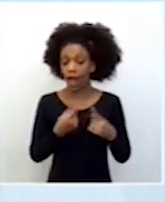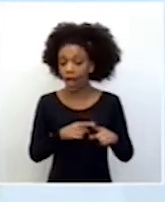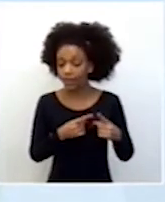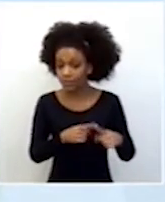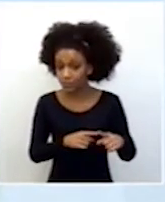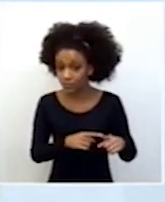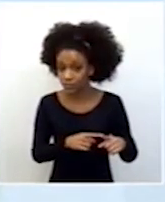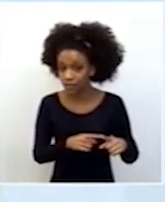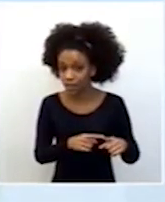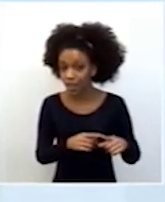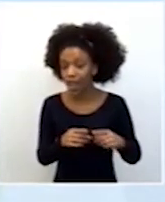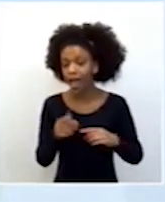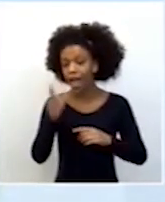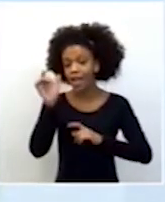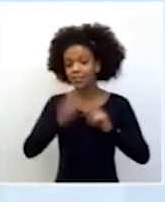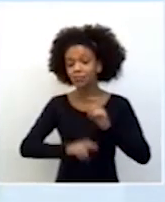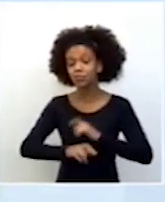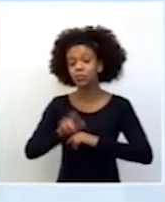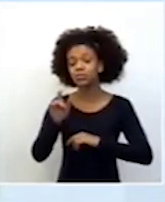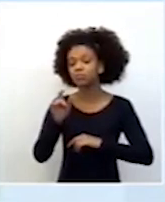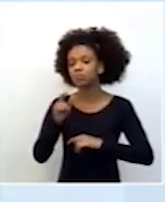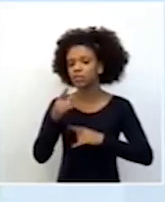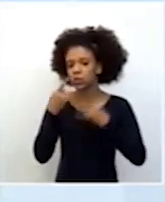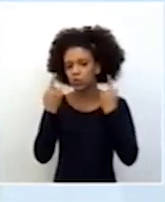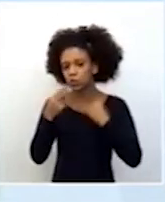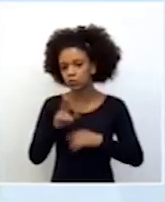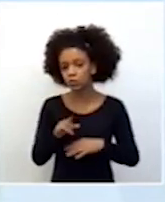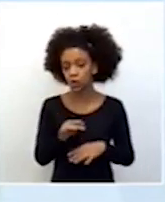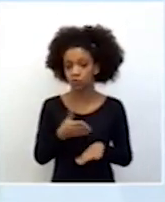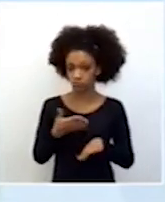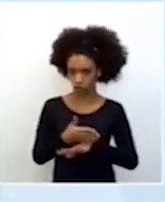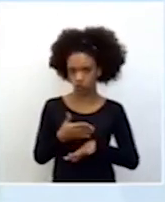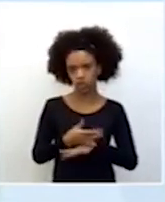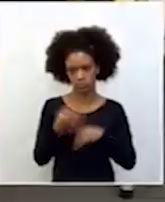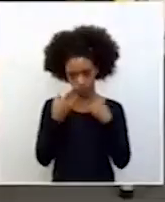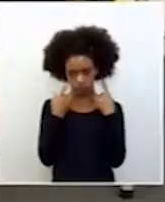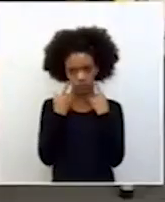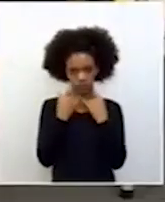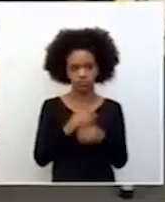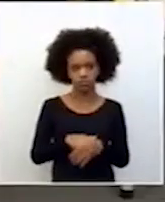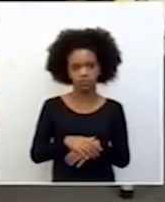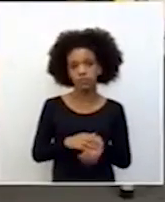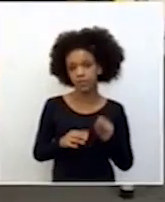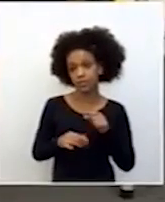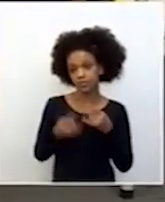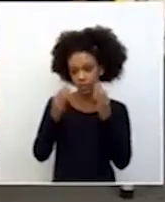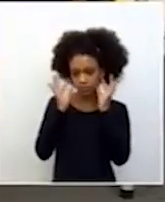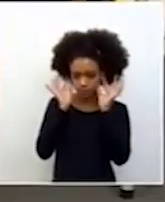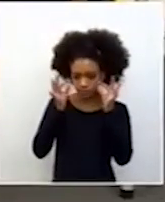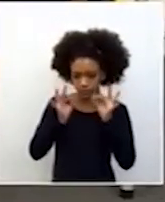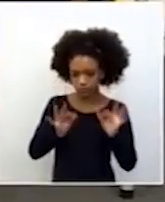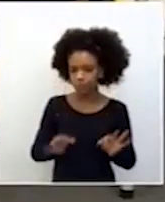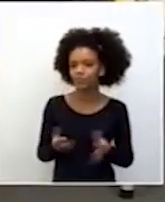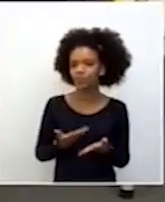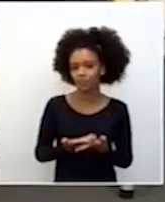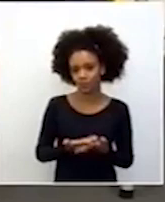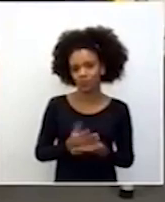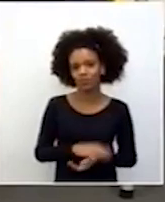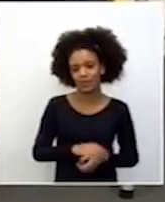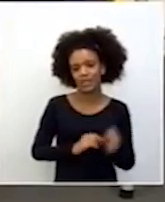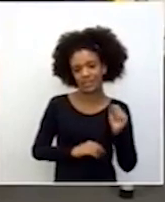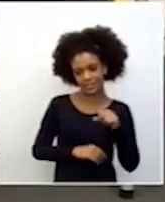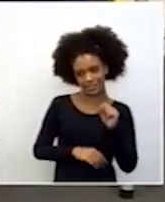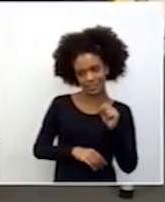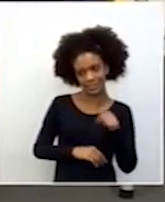as pessoas que não usam máscara. Nós hoje chegamos aqui com máscara, não foi, professor? Sim, tiramos agora para poder dar essa aula. Sim. Então, muito